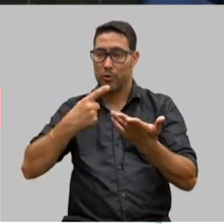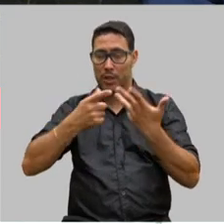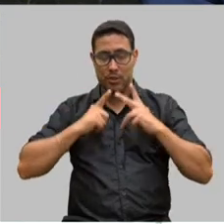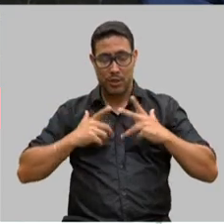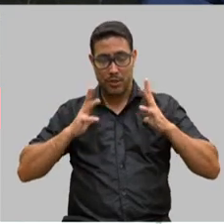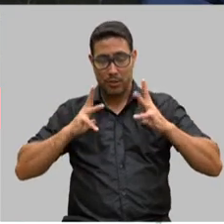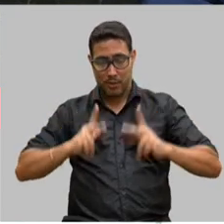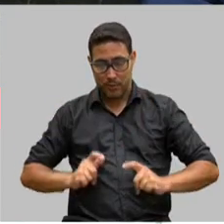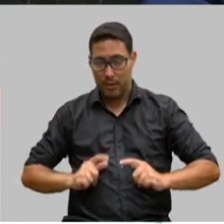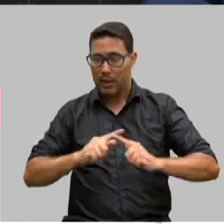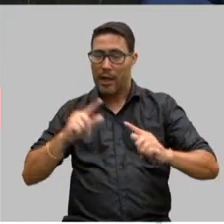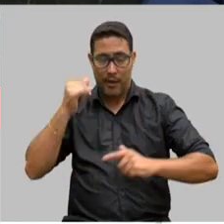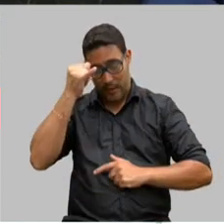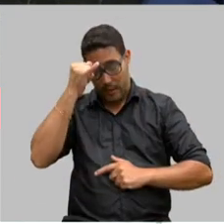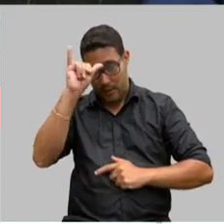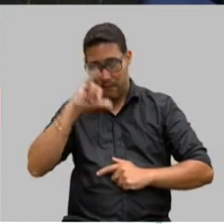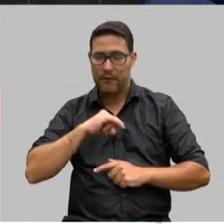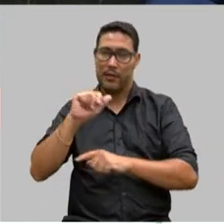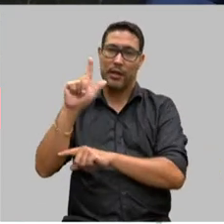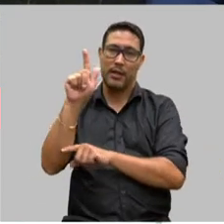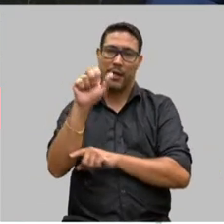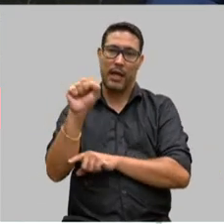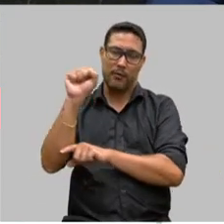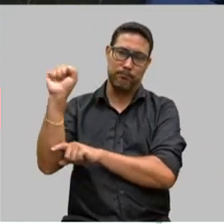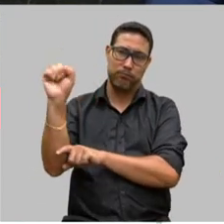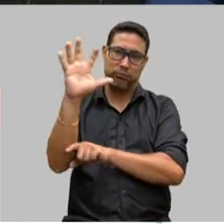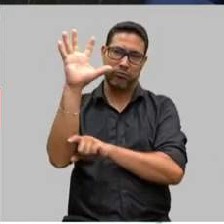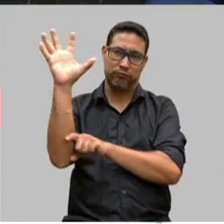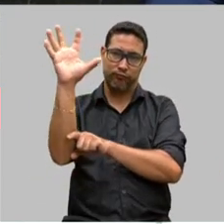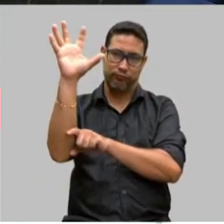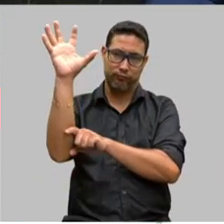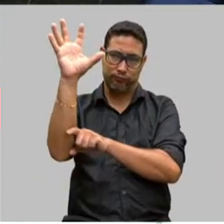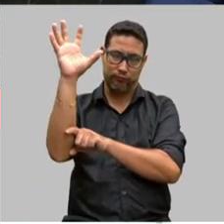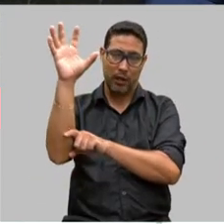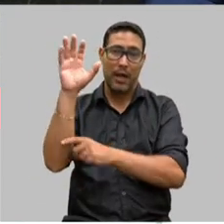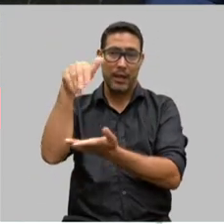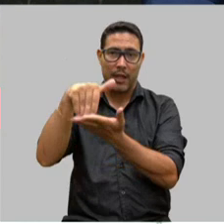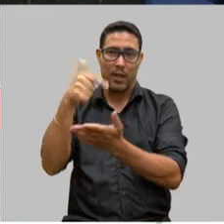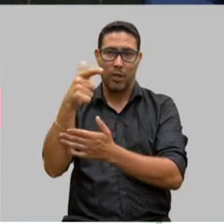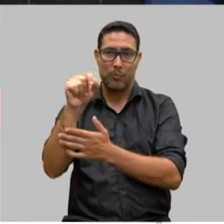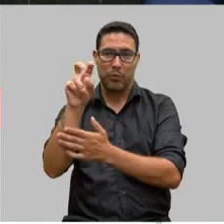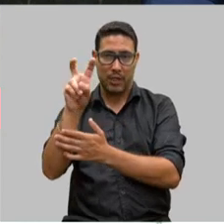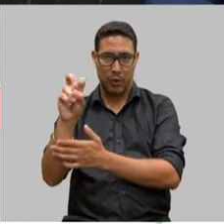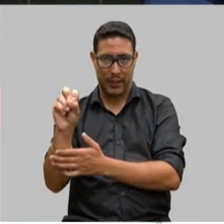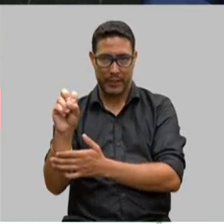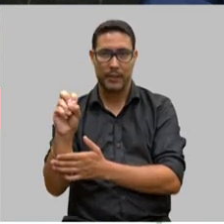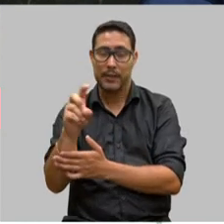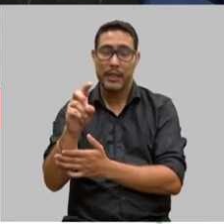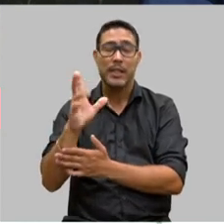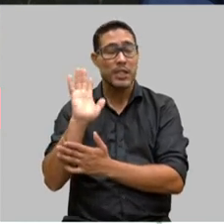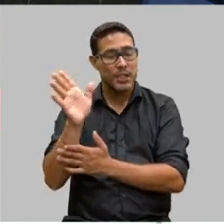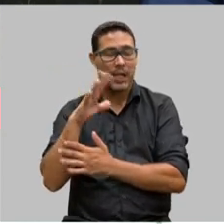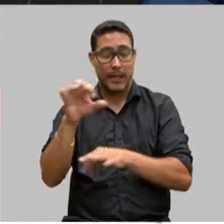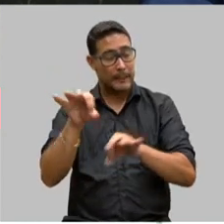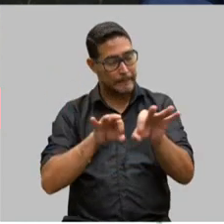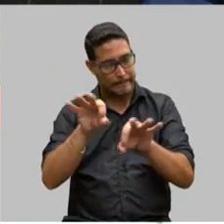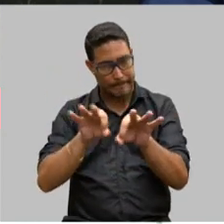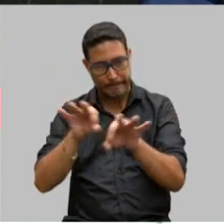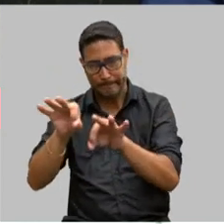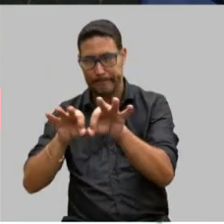efeito estufa até 2050. Depois desse momento, já estamos fazendo diversas ações